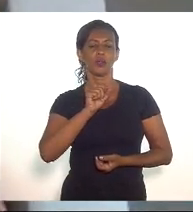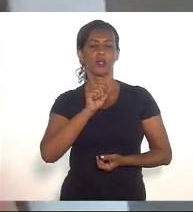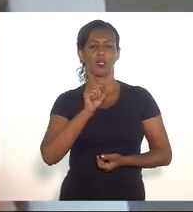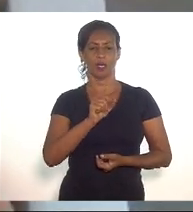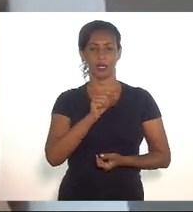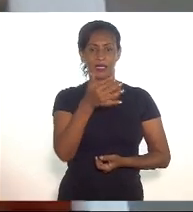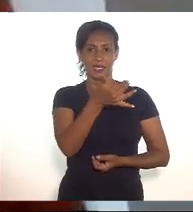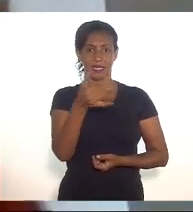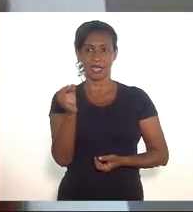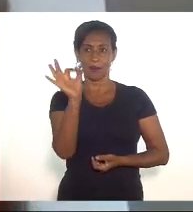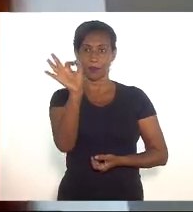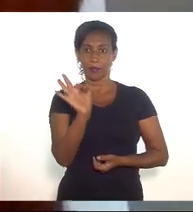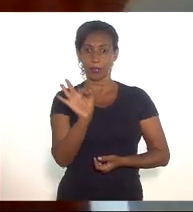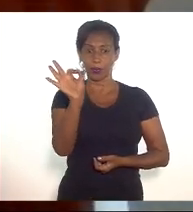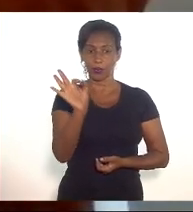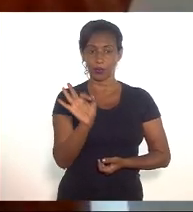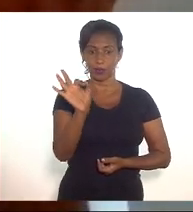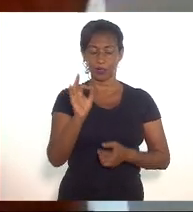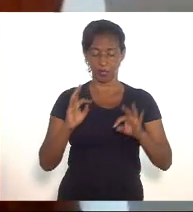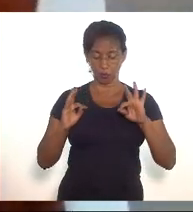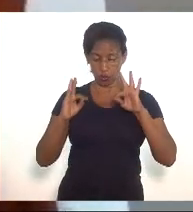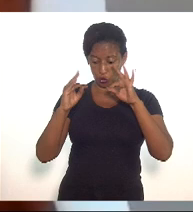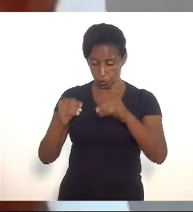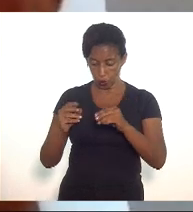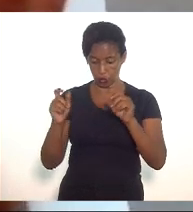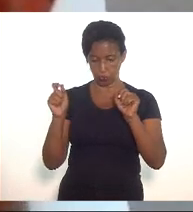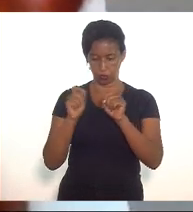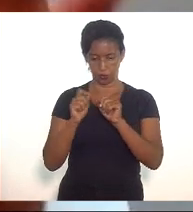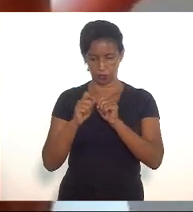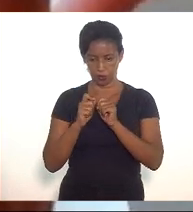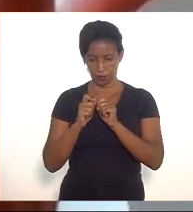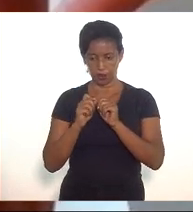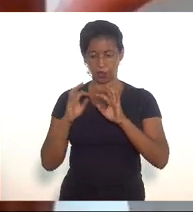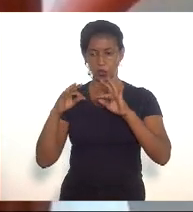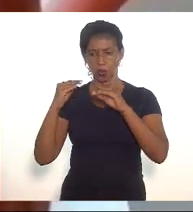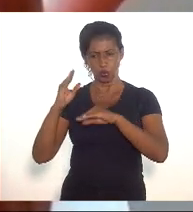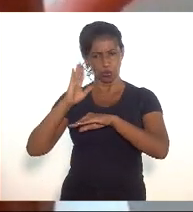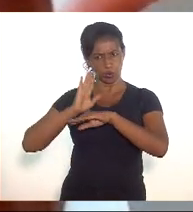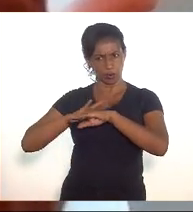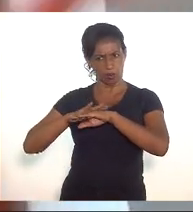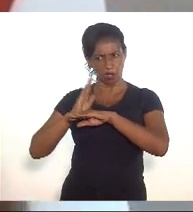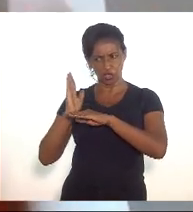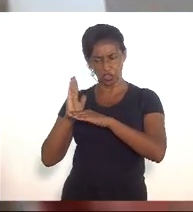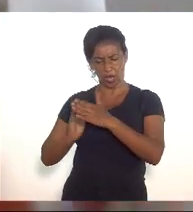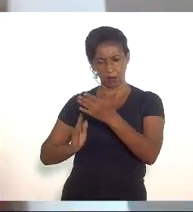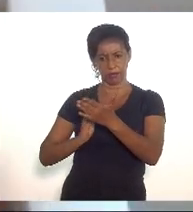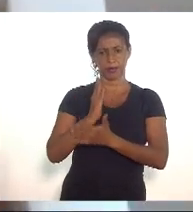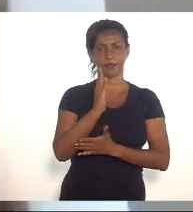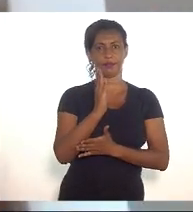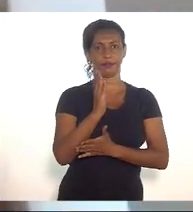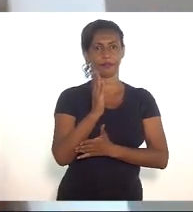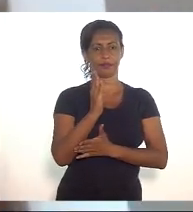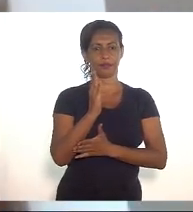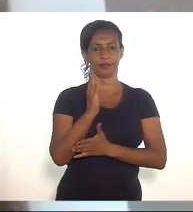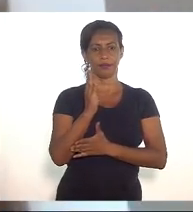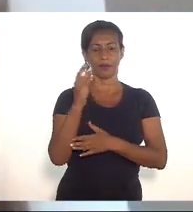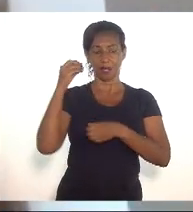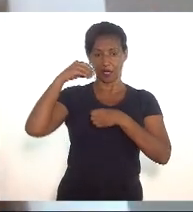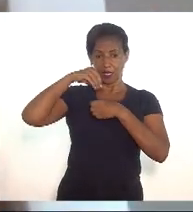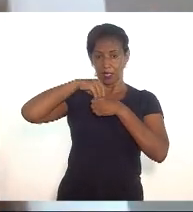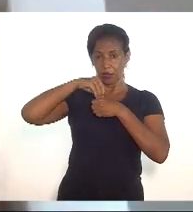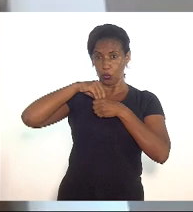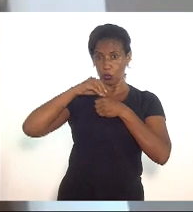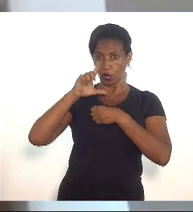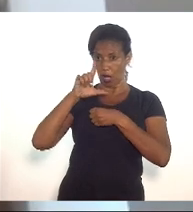de 100% daquilo que a gente vai fazer com aquilo que os senhores aprovaram. E dentro daquilo que a